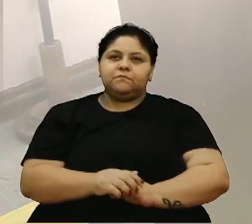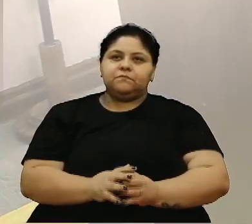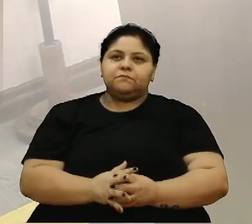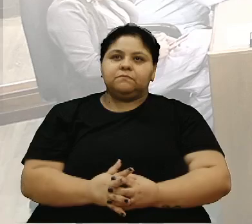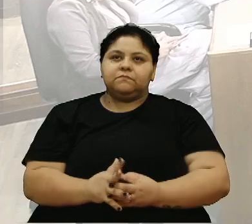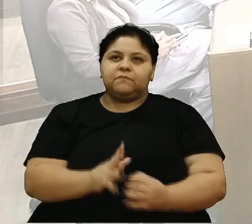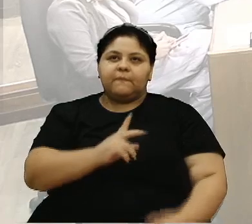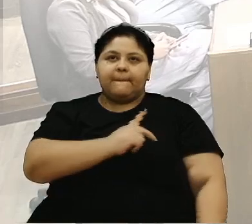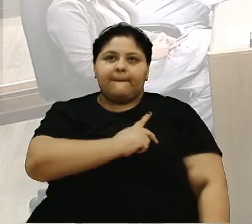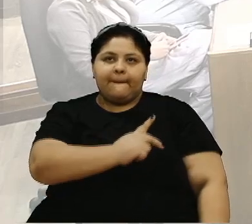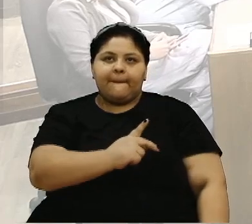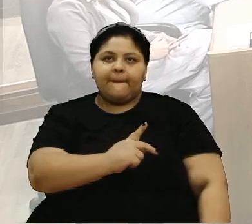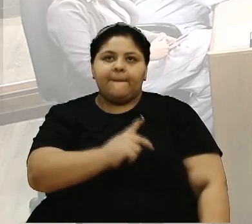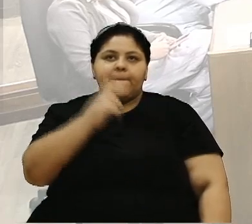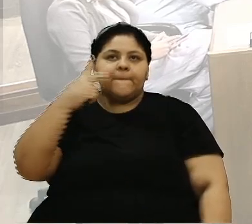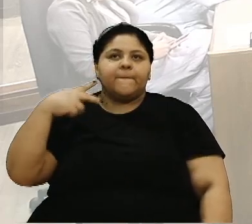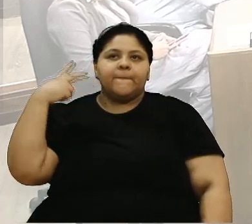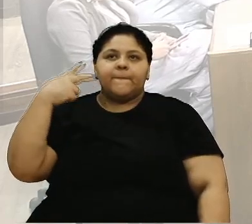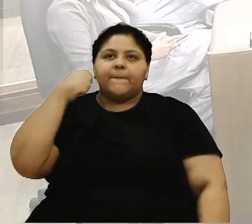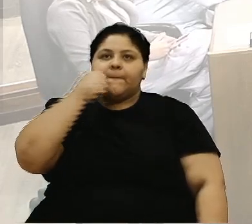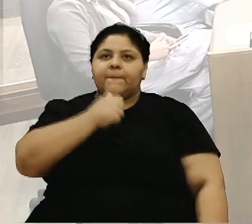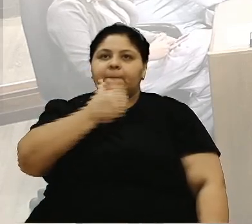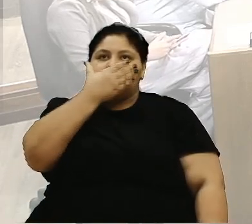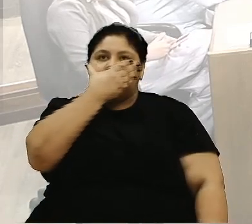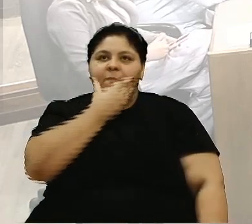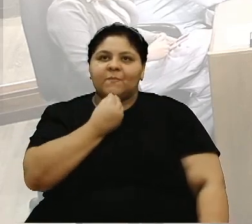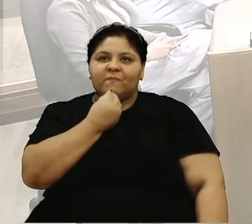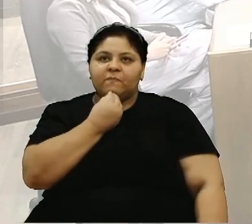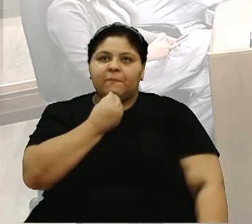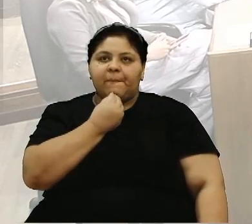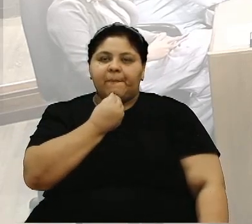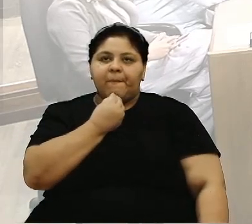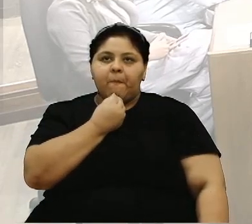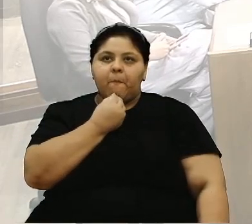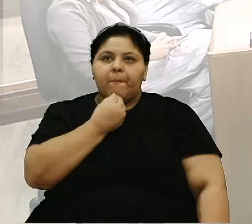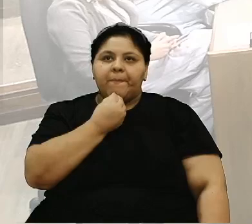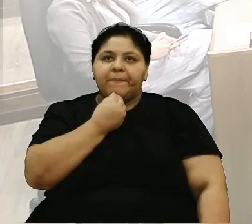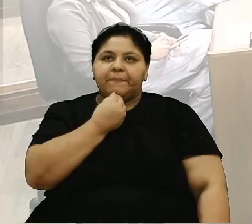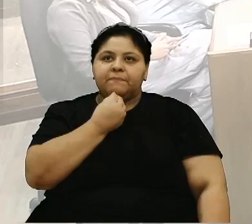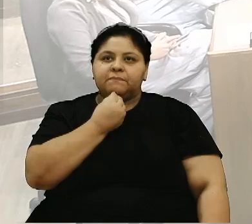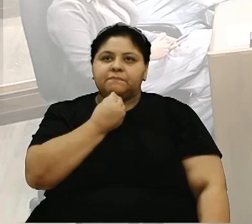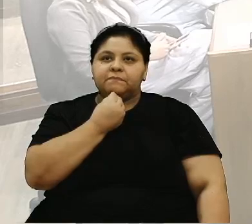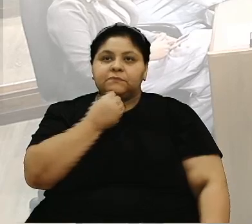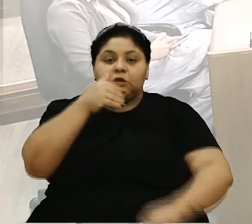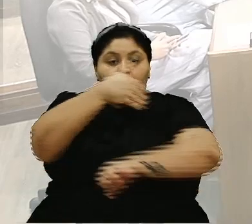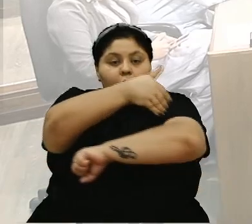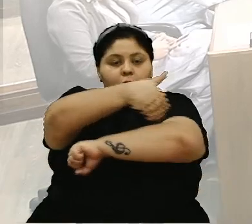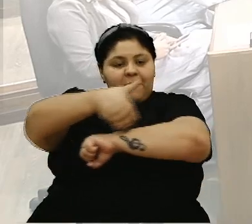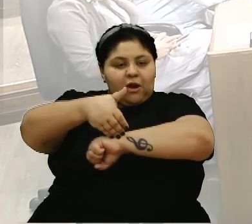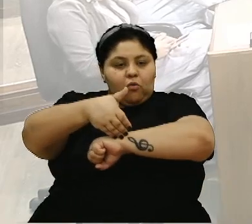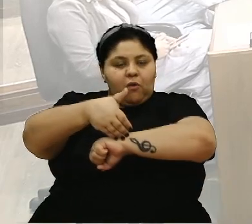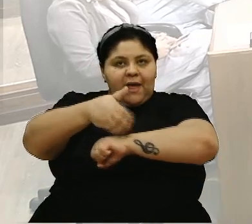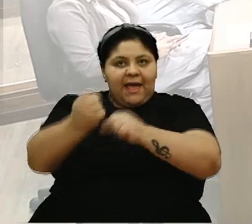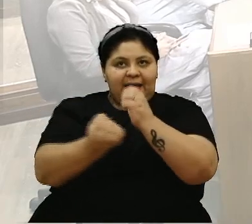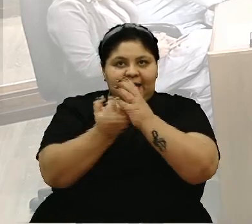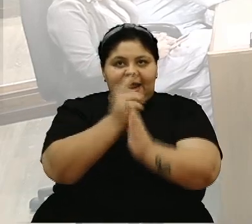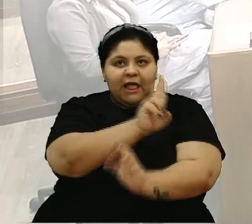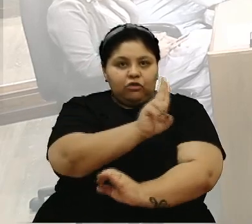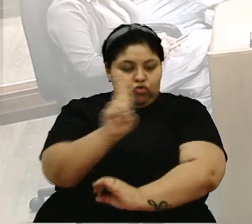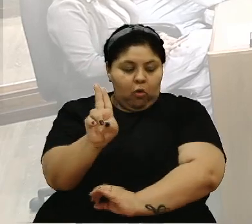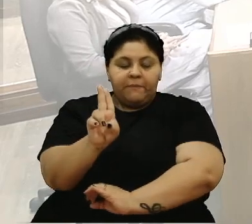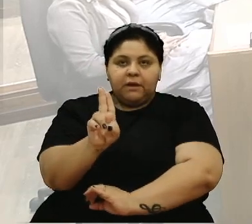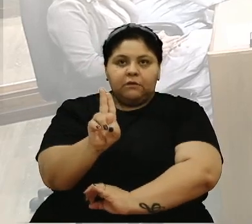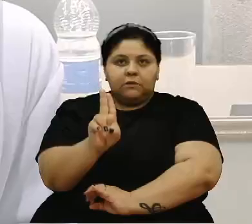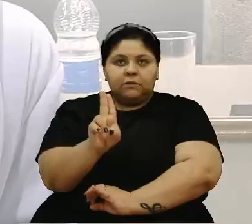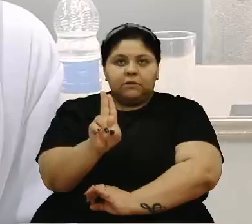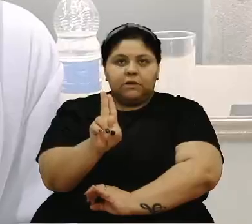Senhora presidente, caros colegas vereadores, quando uma rua é denominada, geralmente,